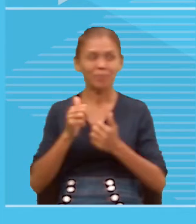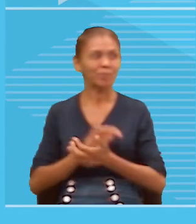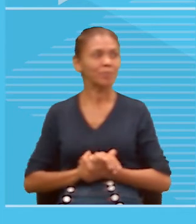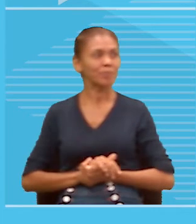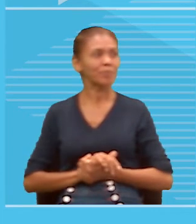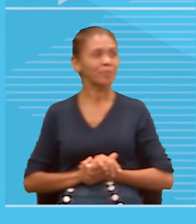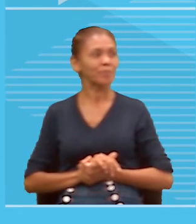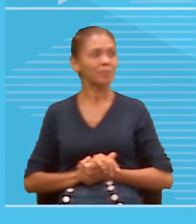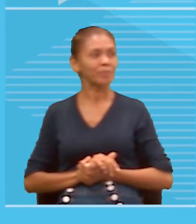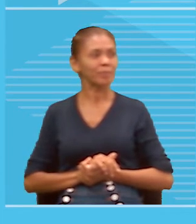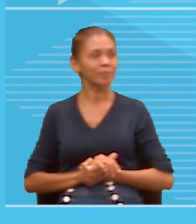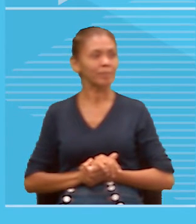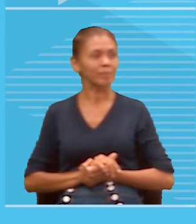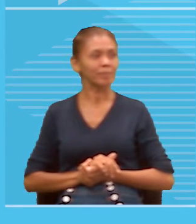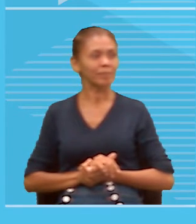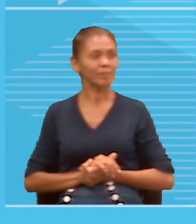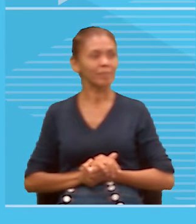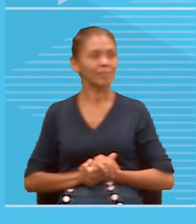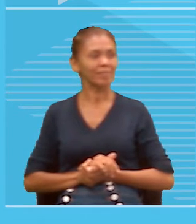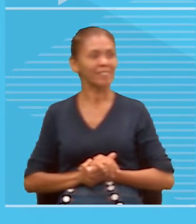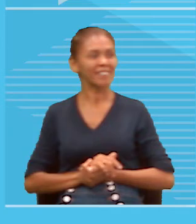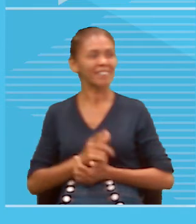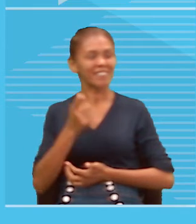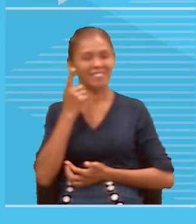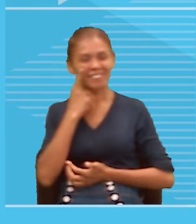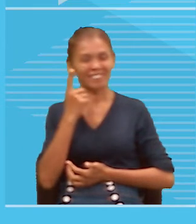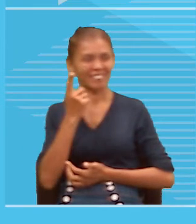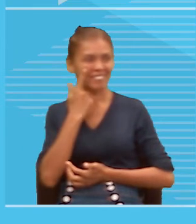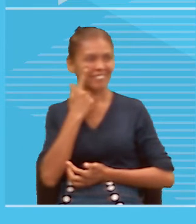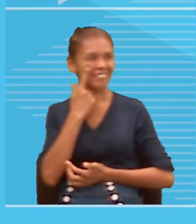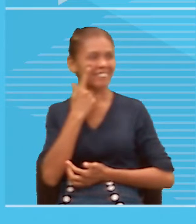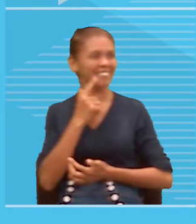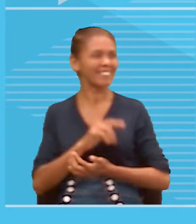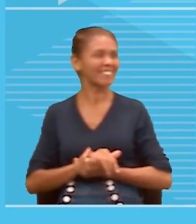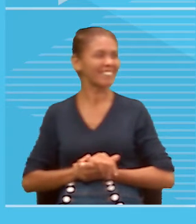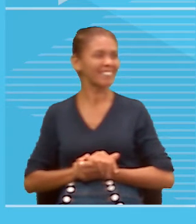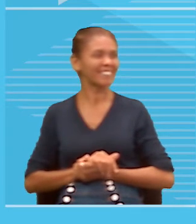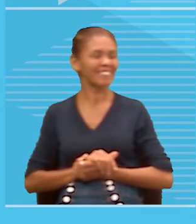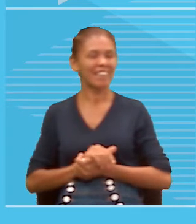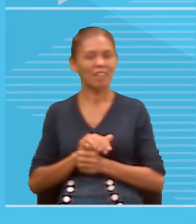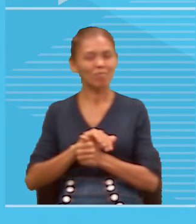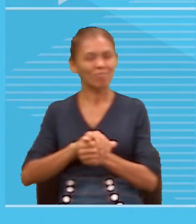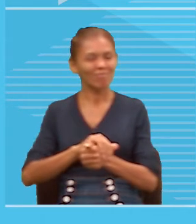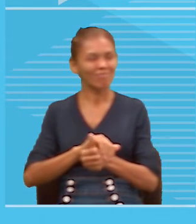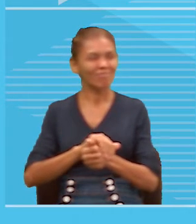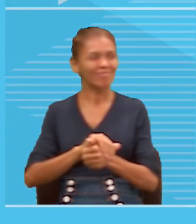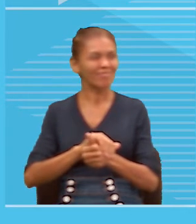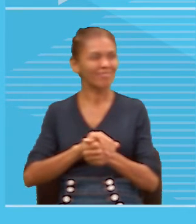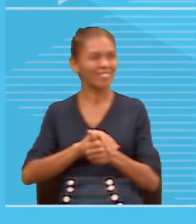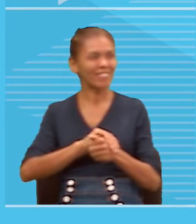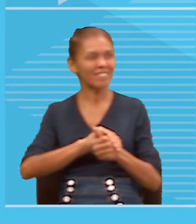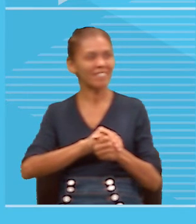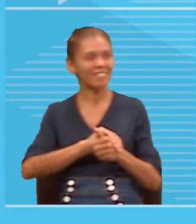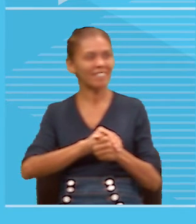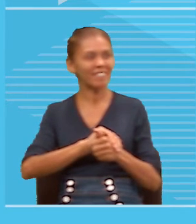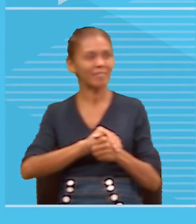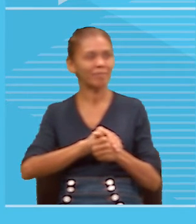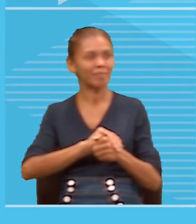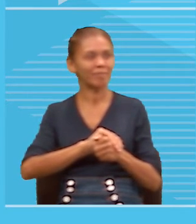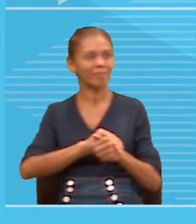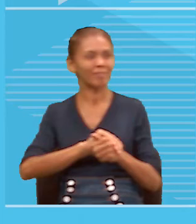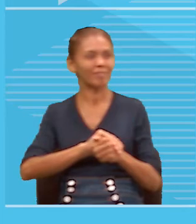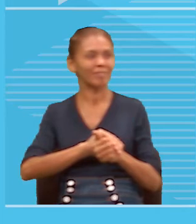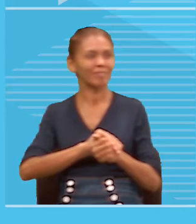seguindo viu pessoal a gente vai conversando olha meu Deus do céu olha essa tartarugurinha tartarugurinha